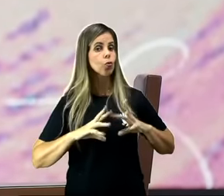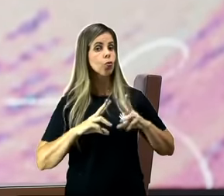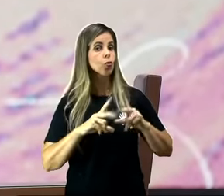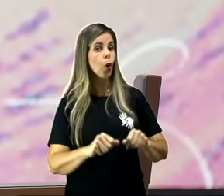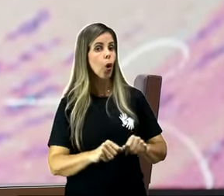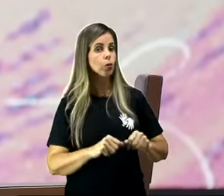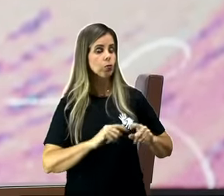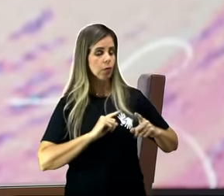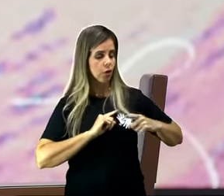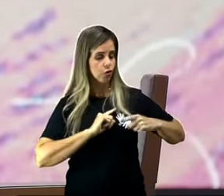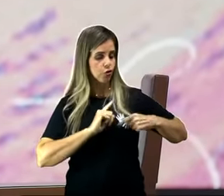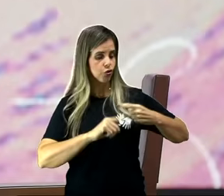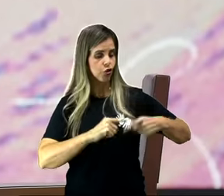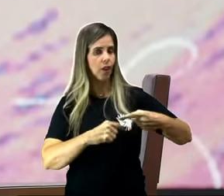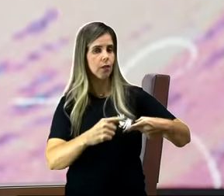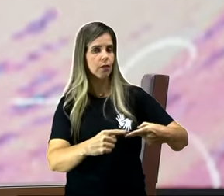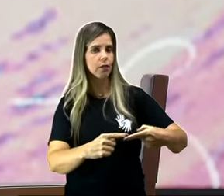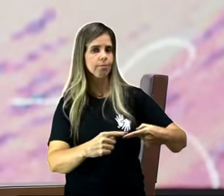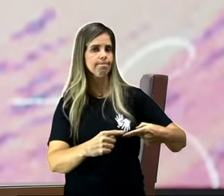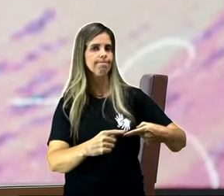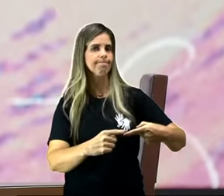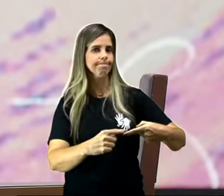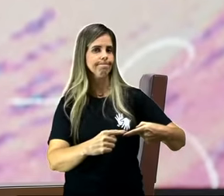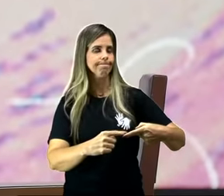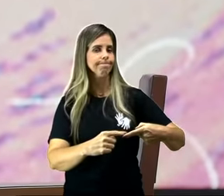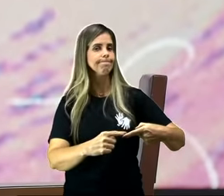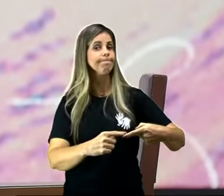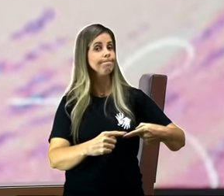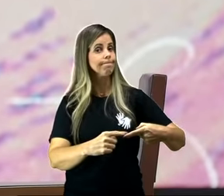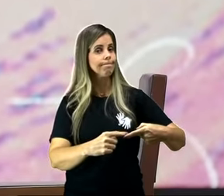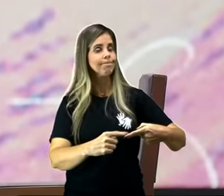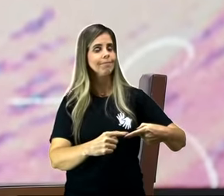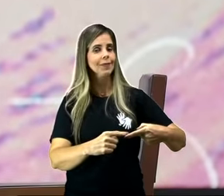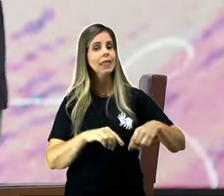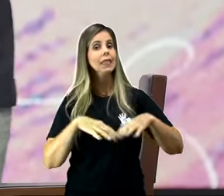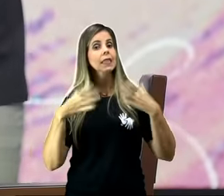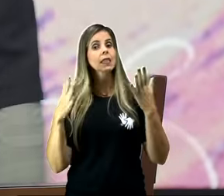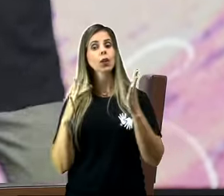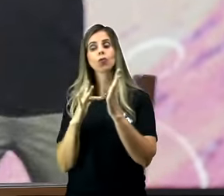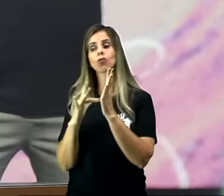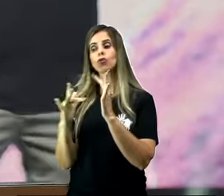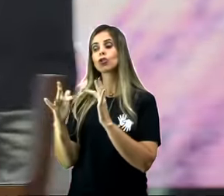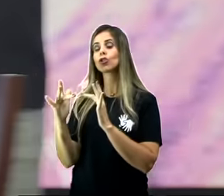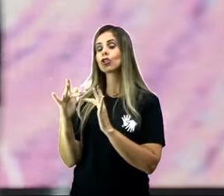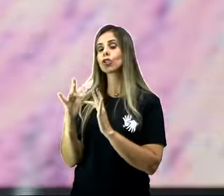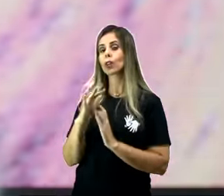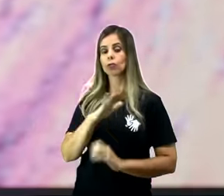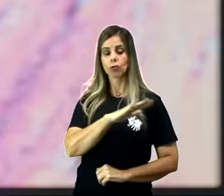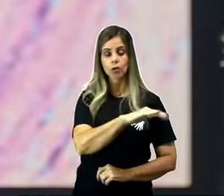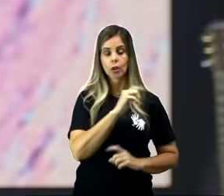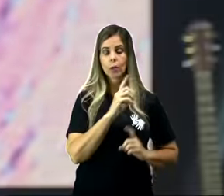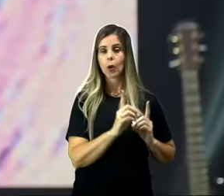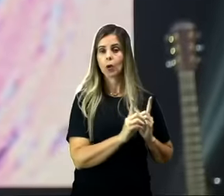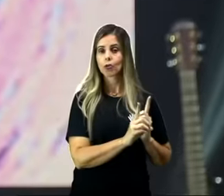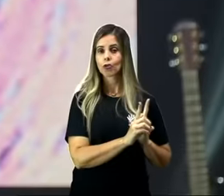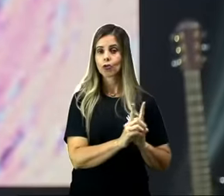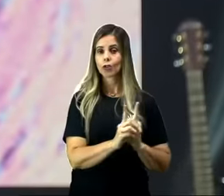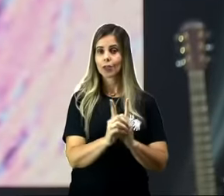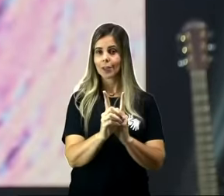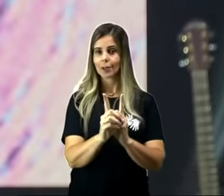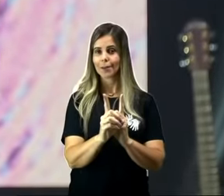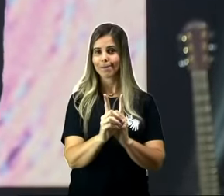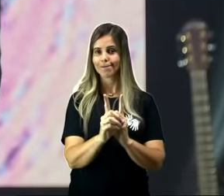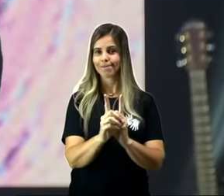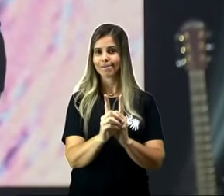seus descendentes. Lá está indo Jesus chamando os discípulos para entrar no barco. Oh meu Deus. E